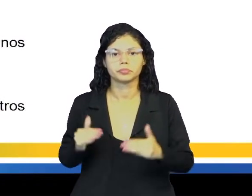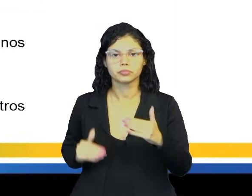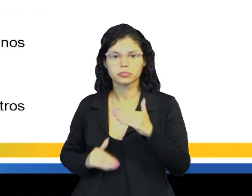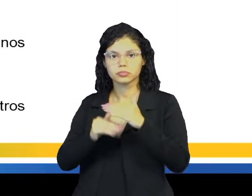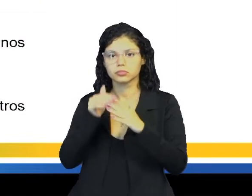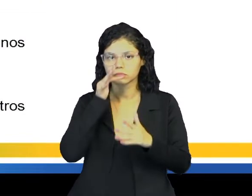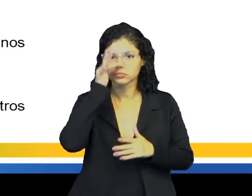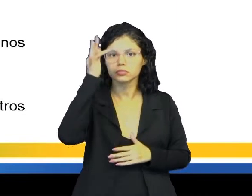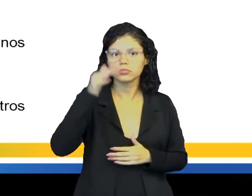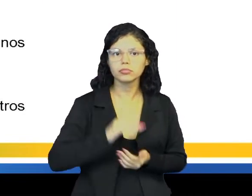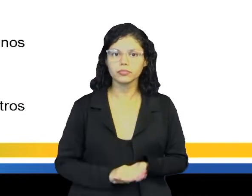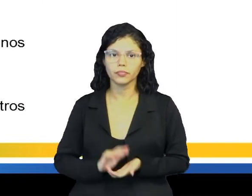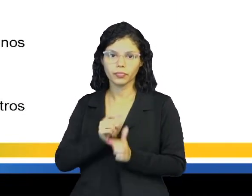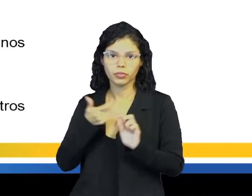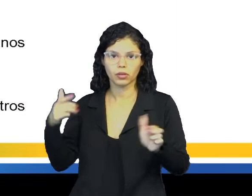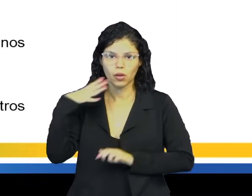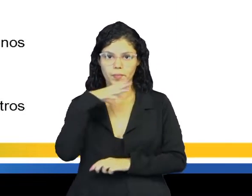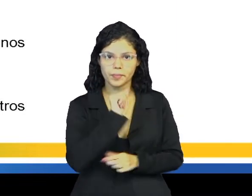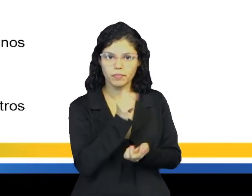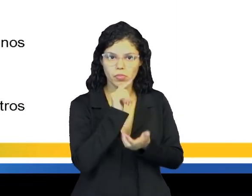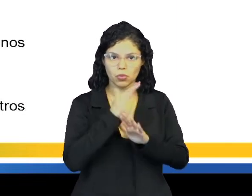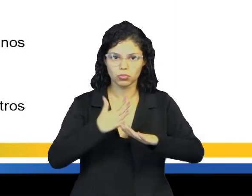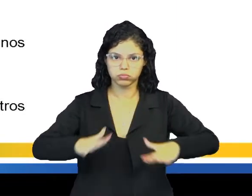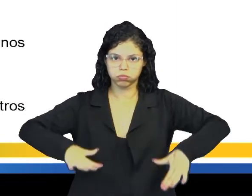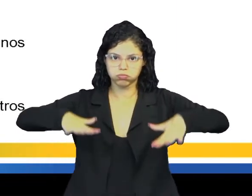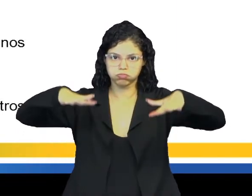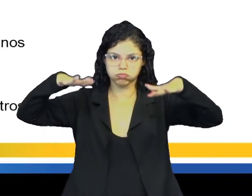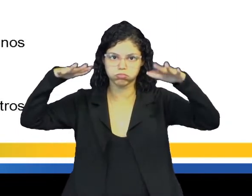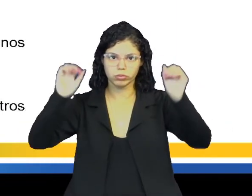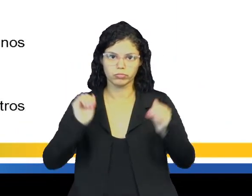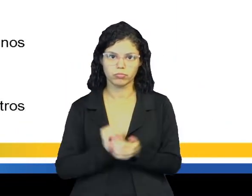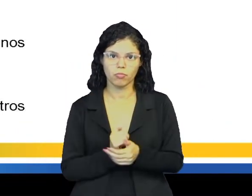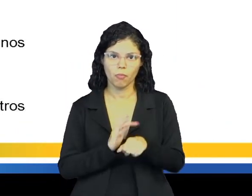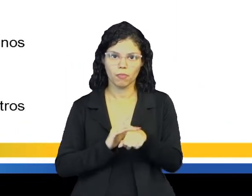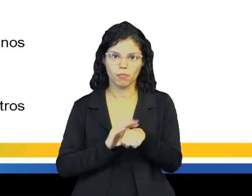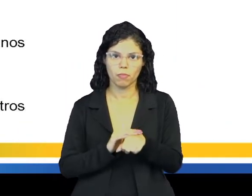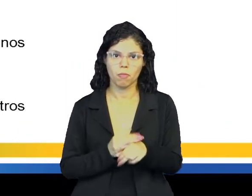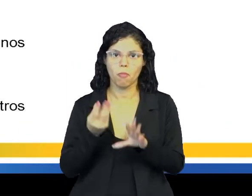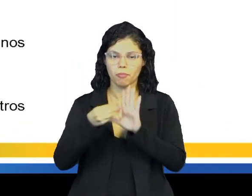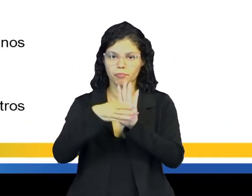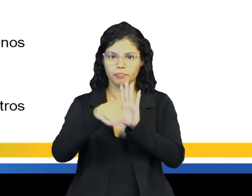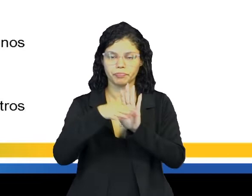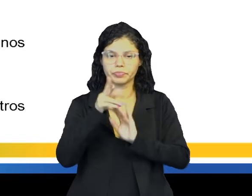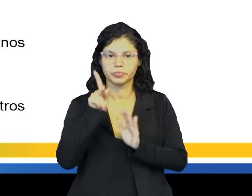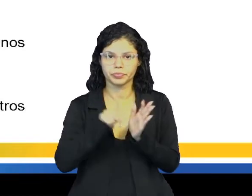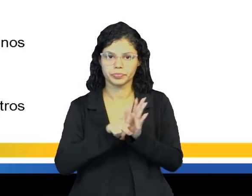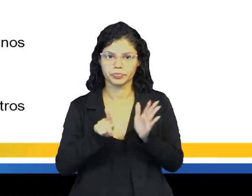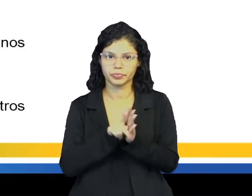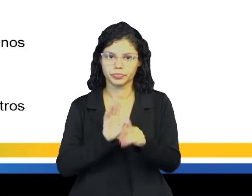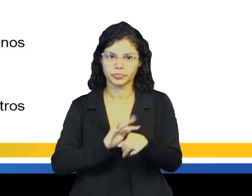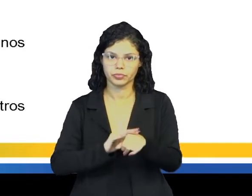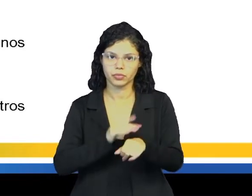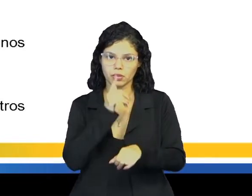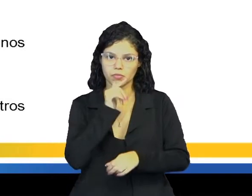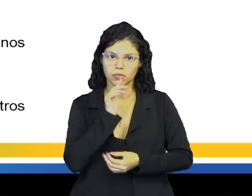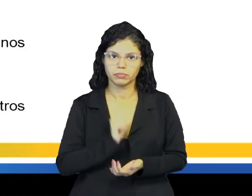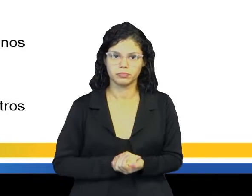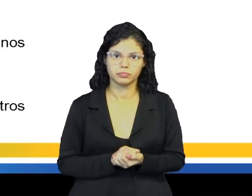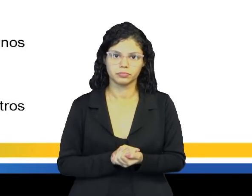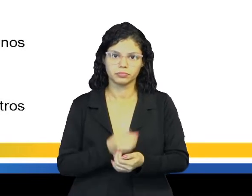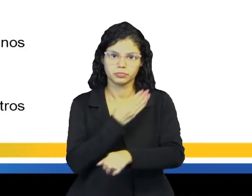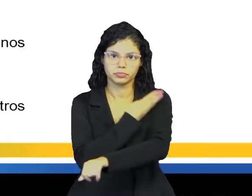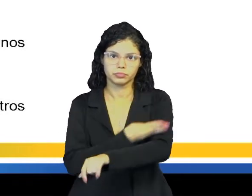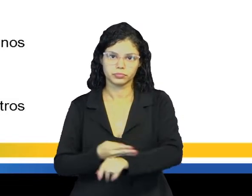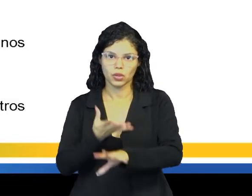Impactos futuros. Aumento rapidamente dos oceanos globais, doenças transmitidas pela água, branqueamento